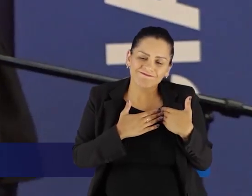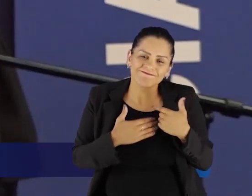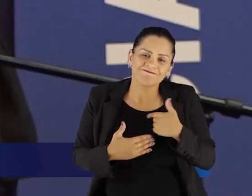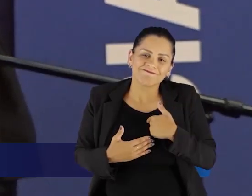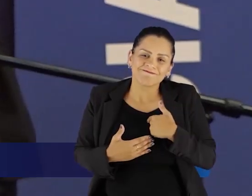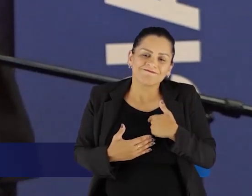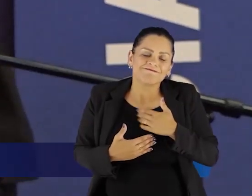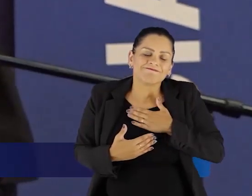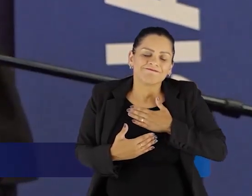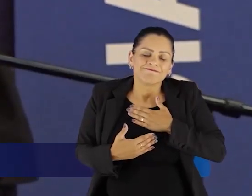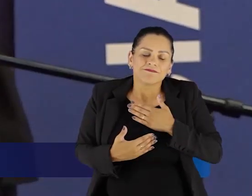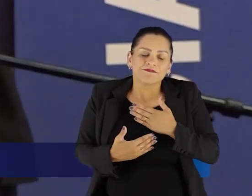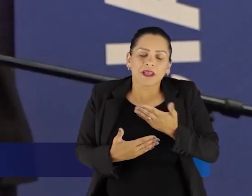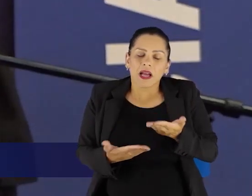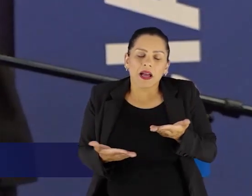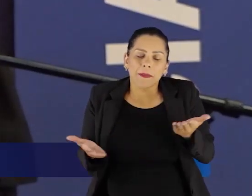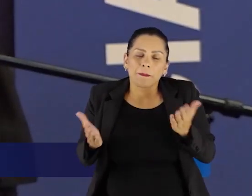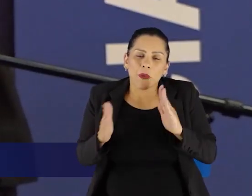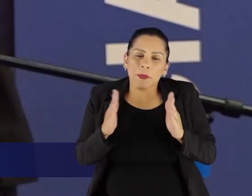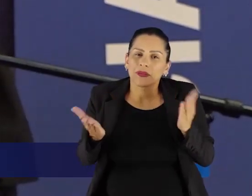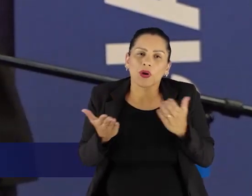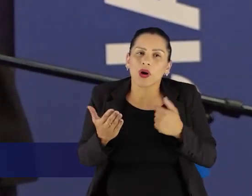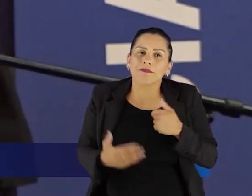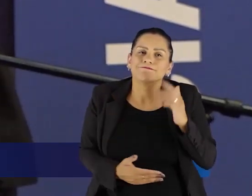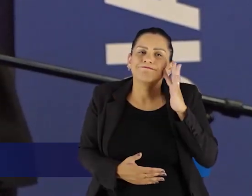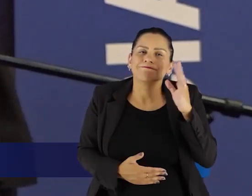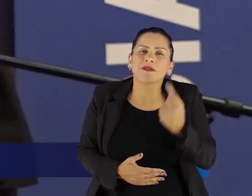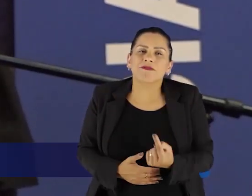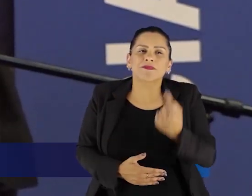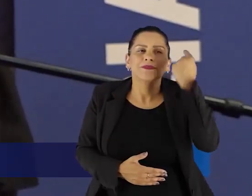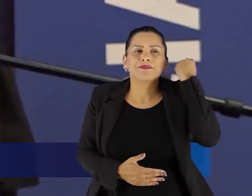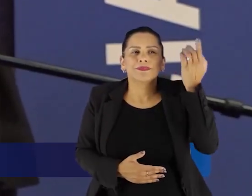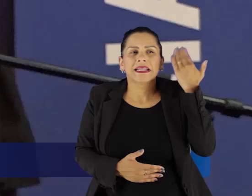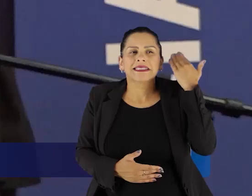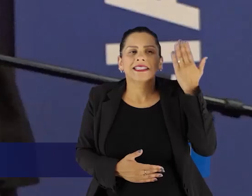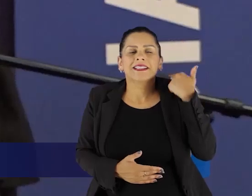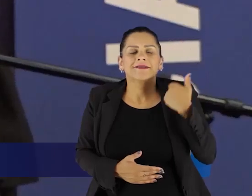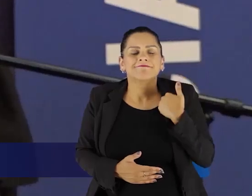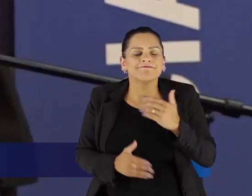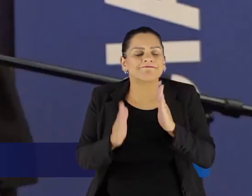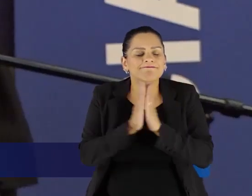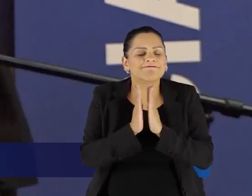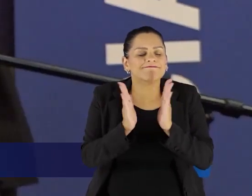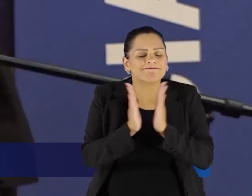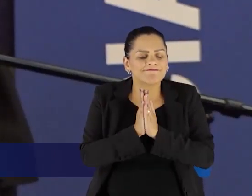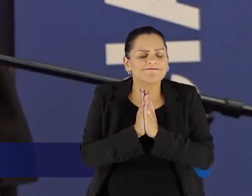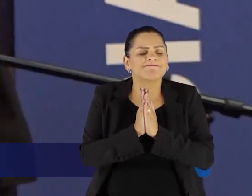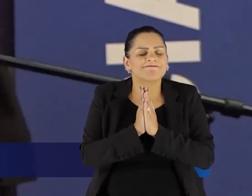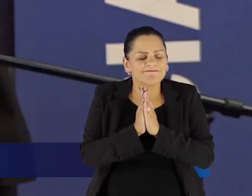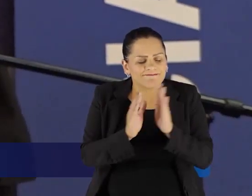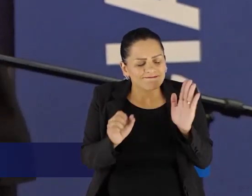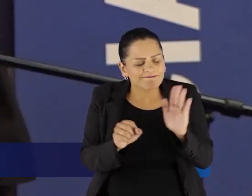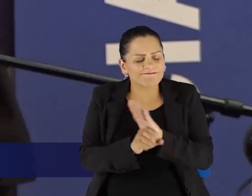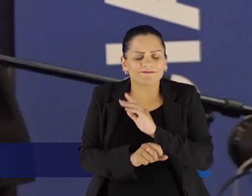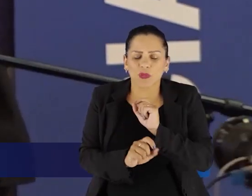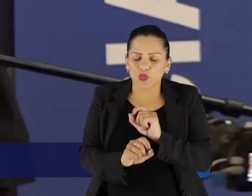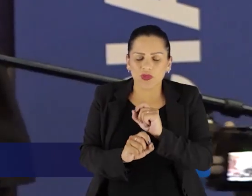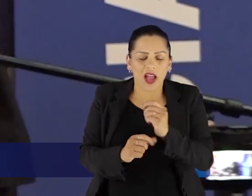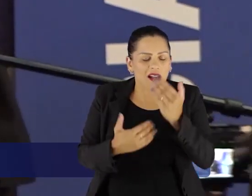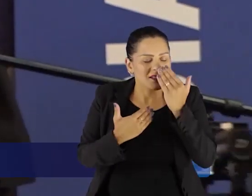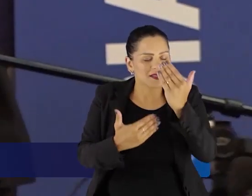meu pensamento se volta para o passado aqui em dirijo minha prece impregnada de